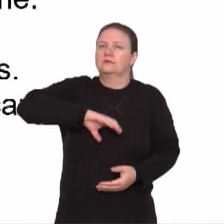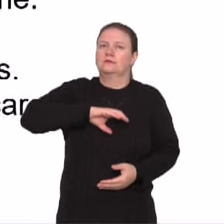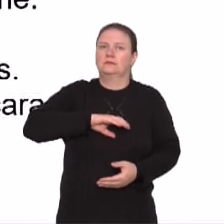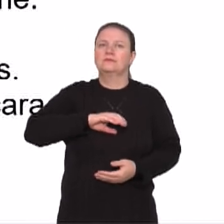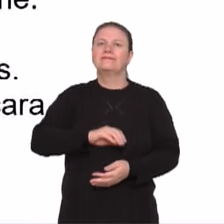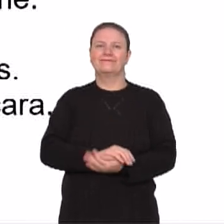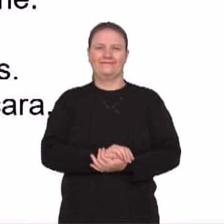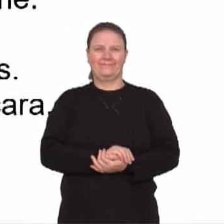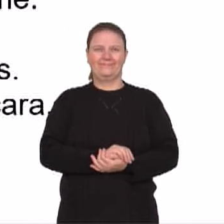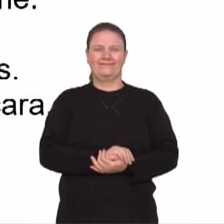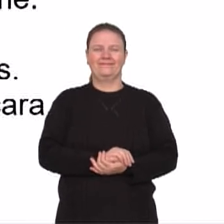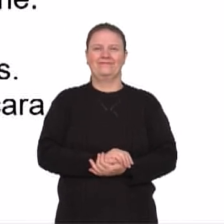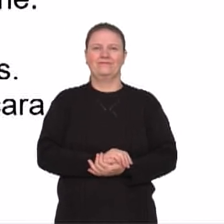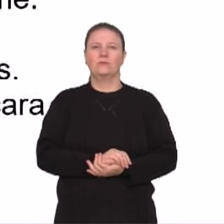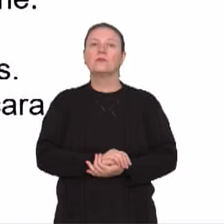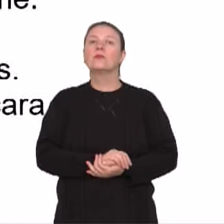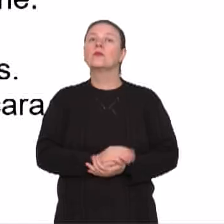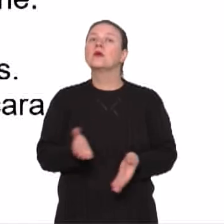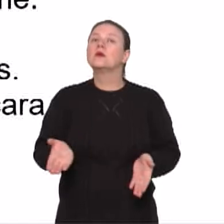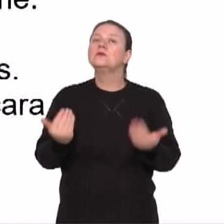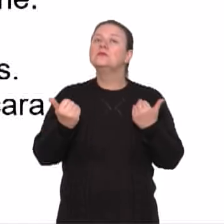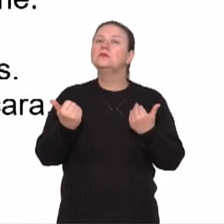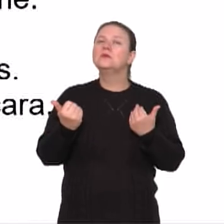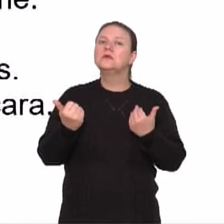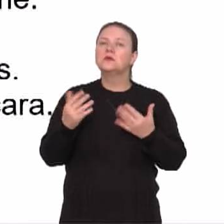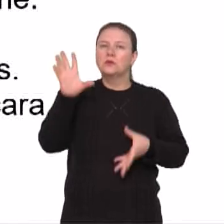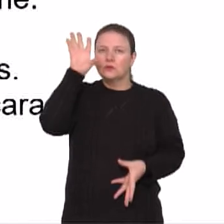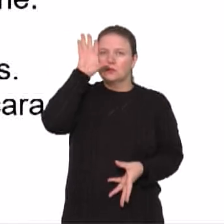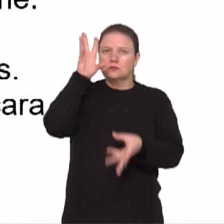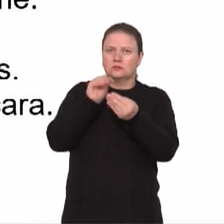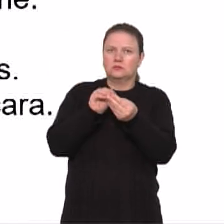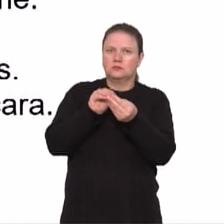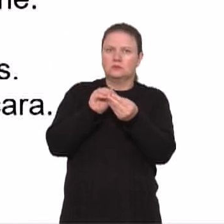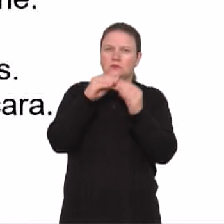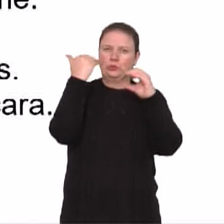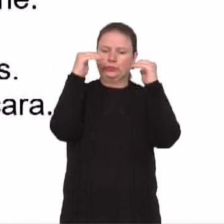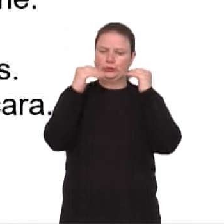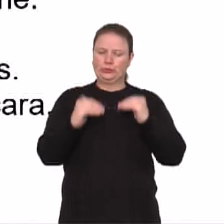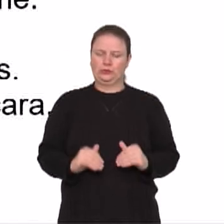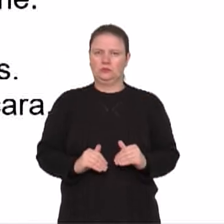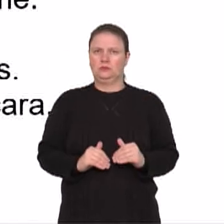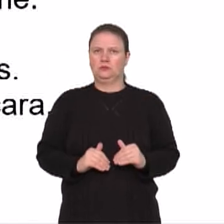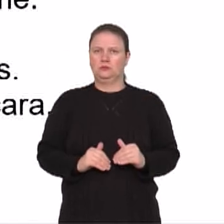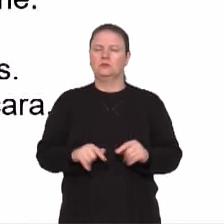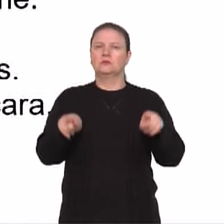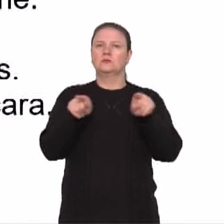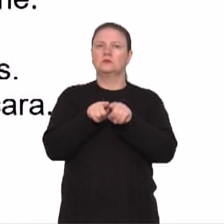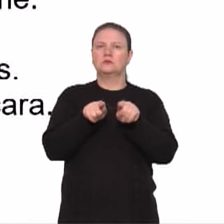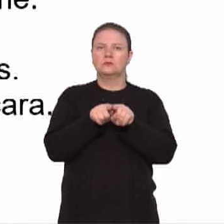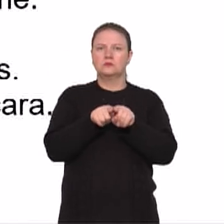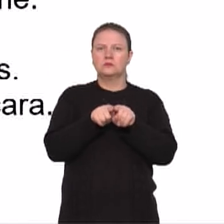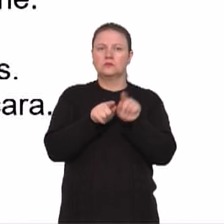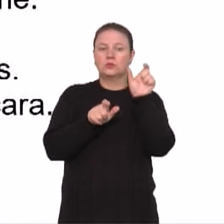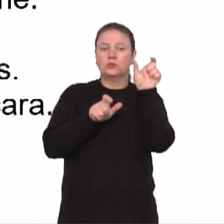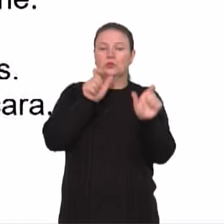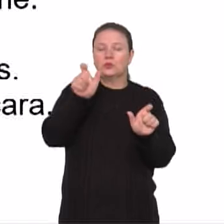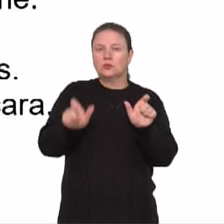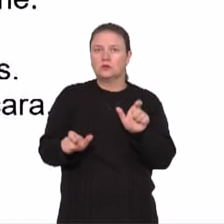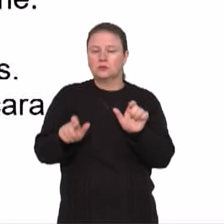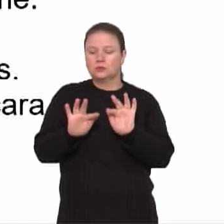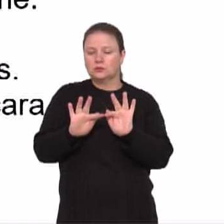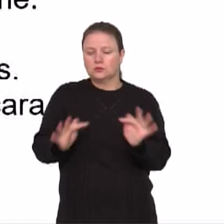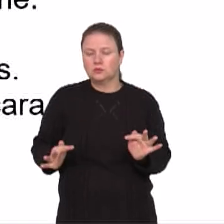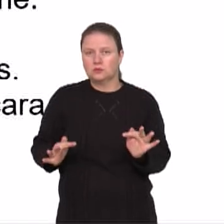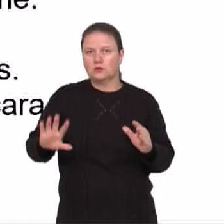portuguesa. Vamos fazer uma breve revisão aí da classificação dos sujeitos, certo? Então, nós temos sujeitos